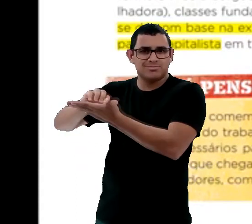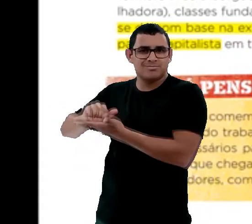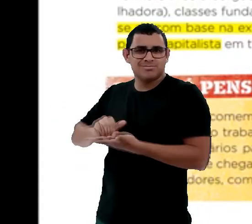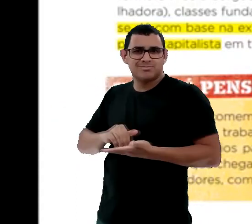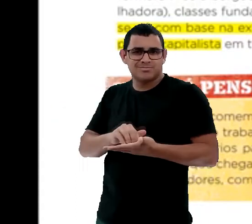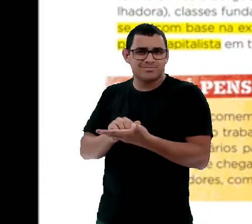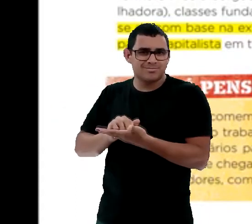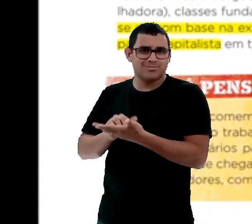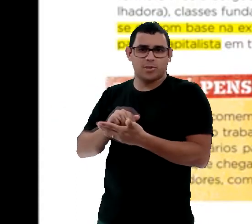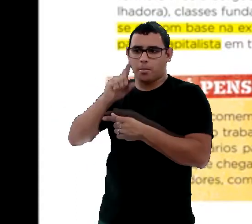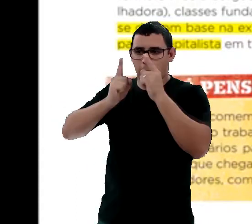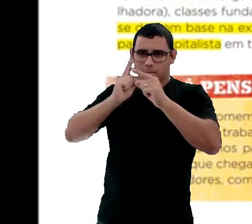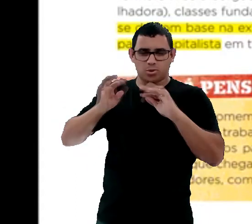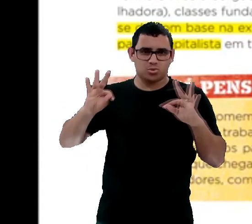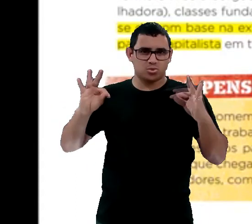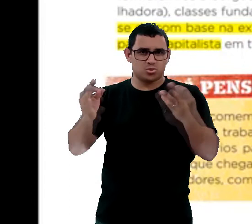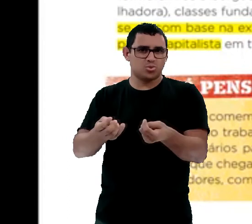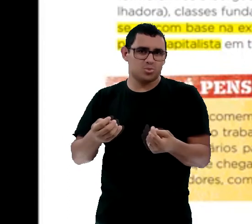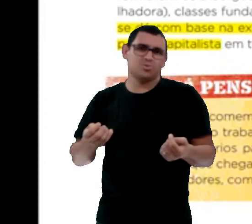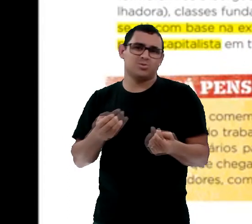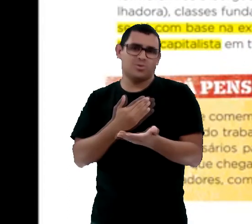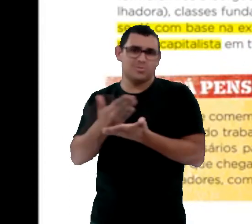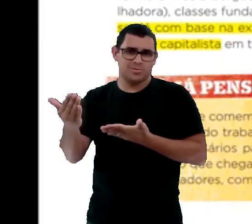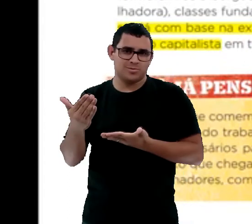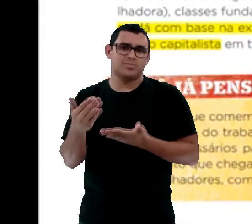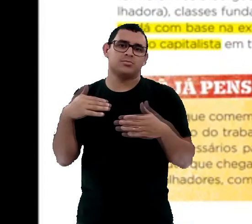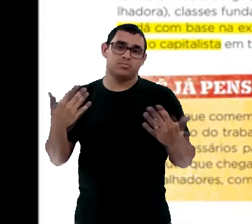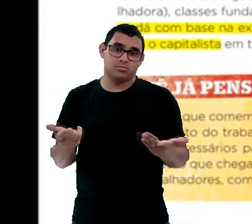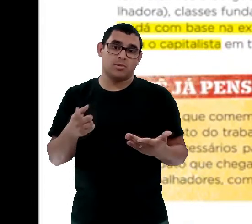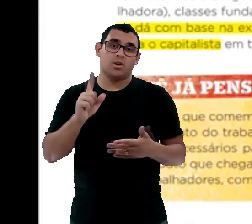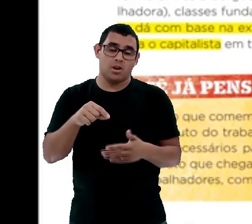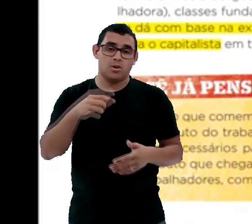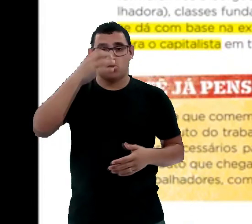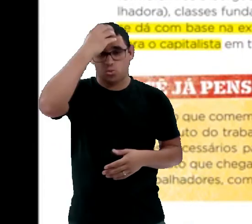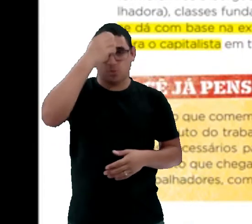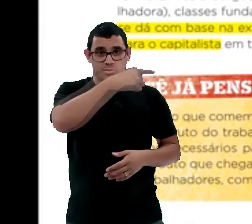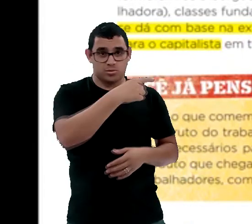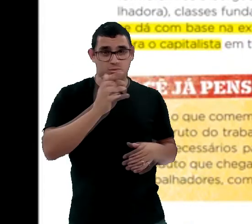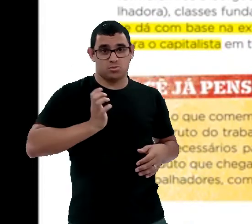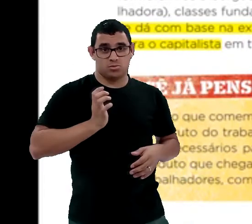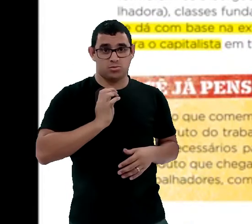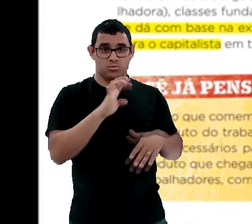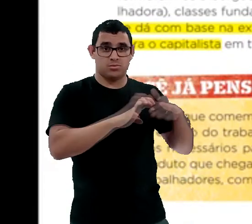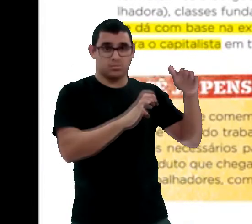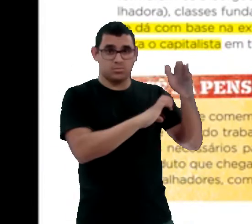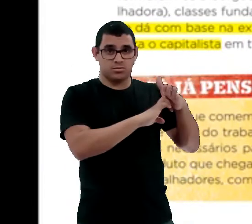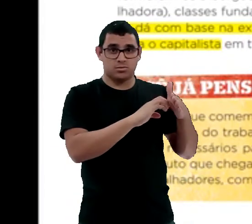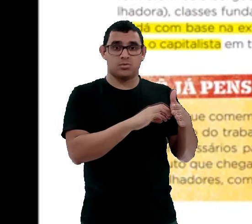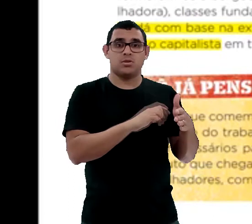retirado a propriedade dos pequenos, ainda não haveria capitalismo. Então,